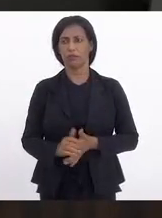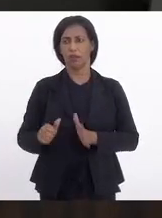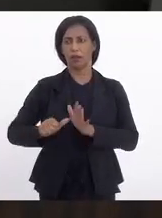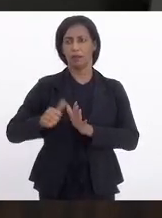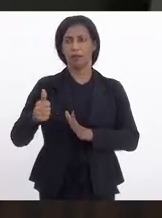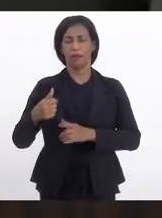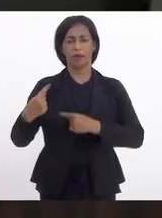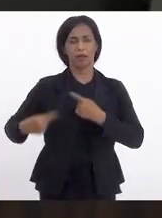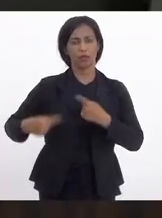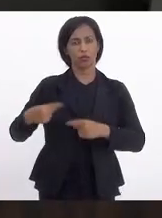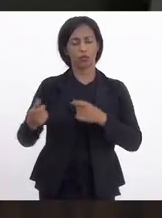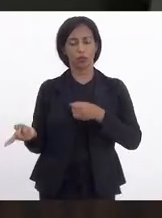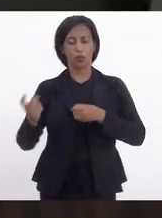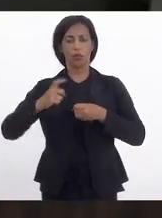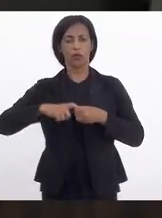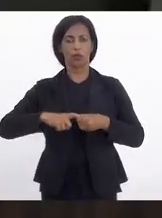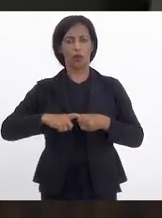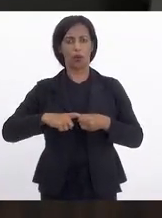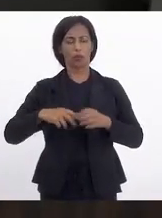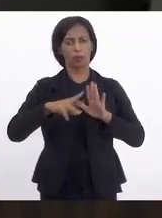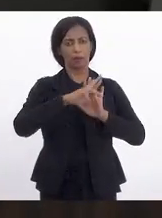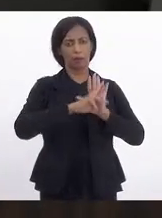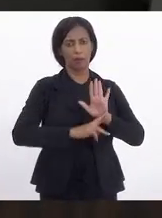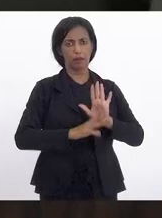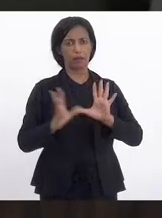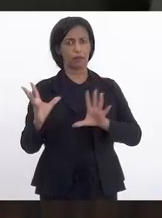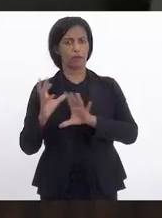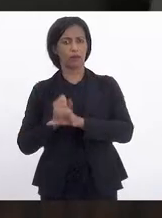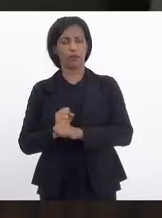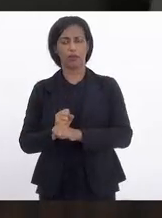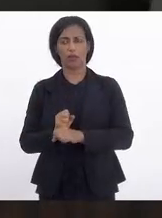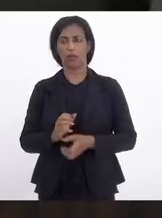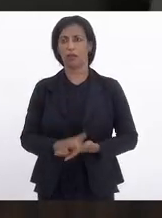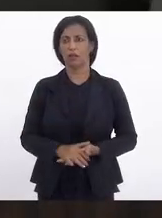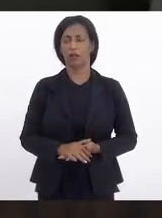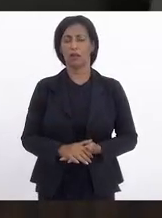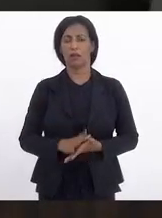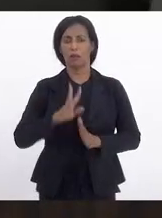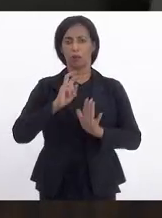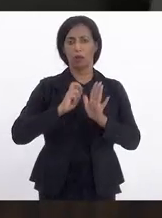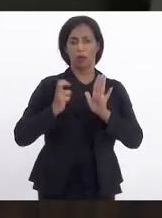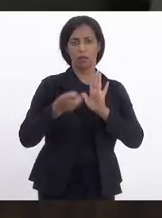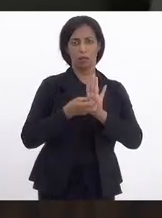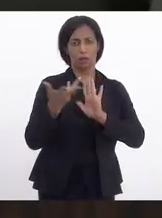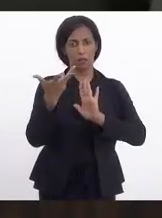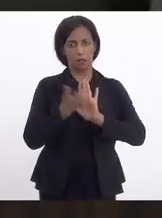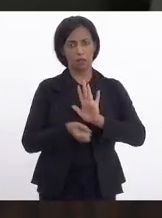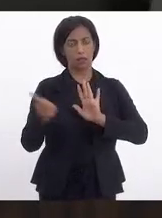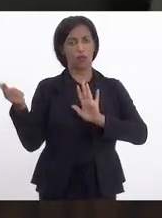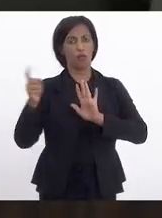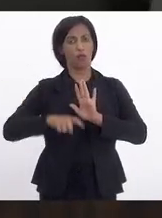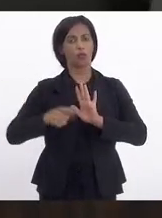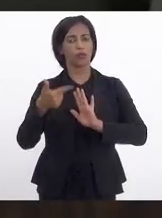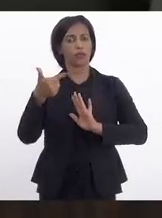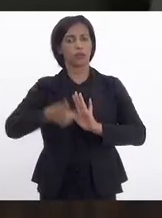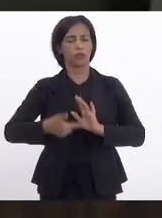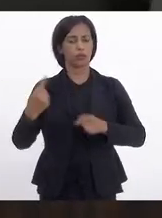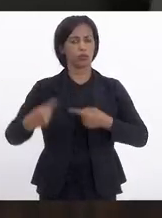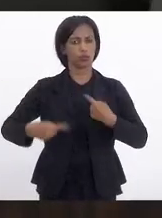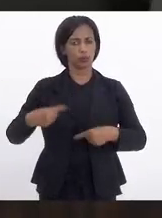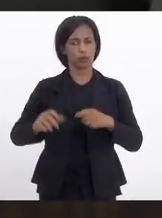é primeira discussão ele vai a tornar vai para a redação vai fechar vai incluir as emendas recebida em volta em segunda discussão